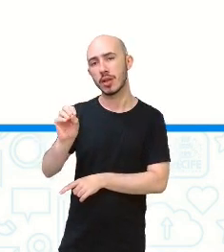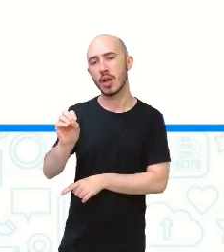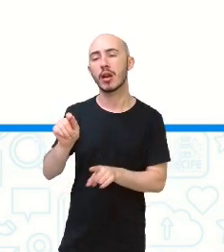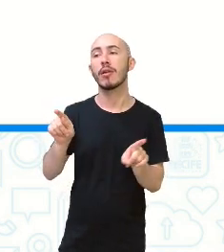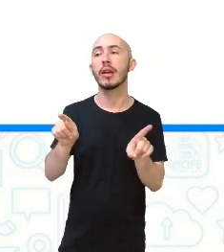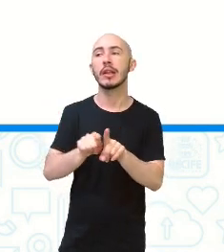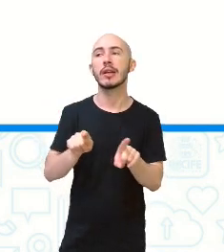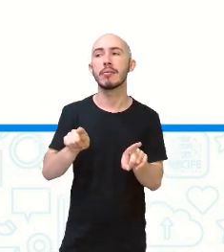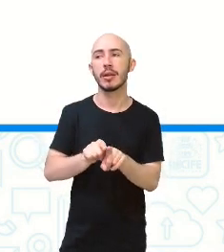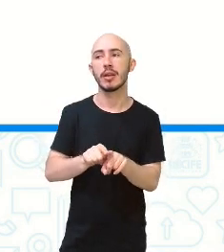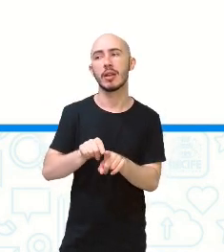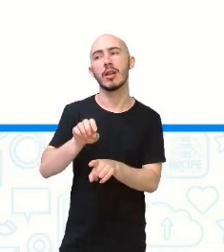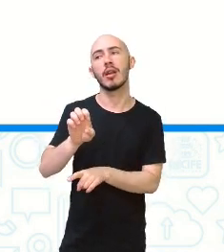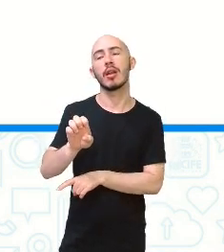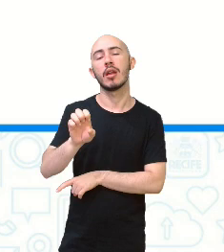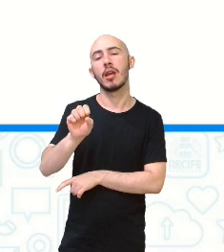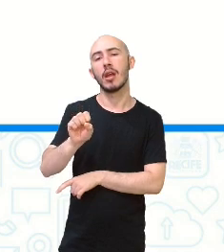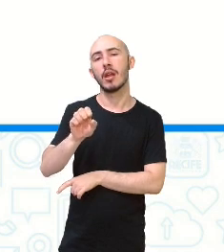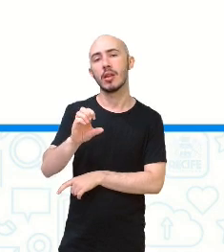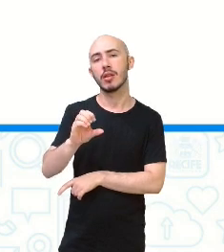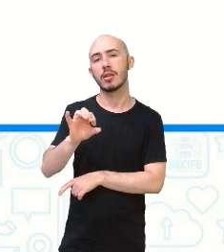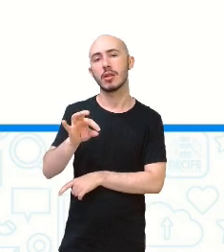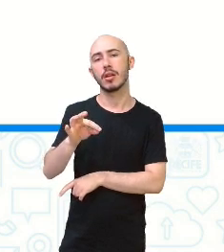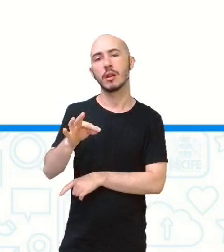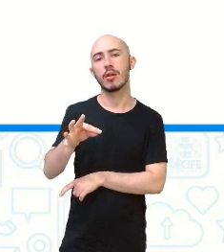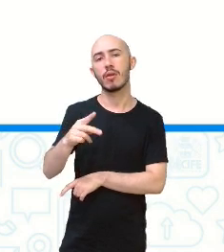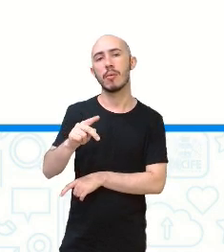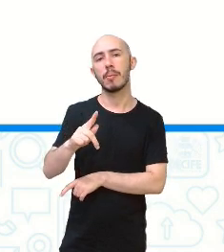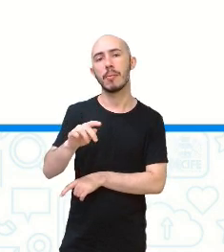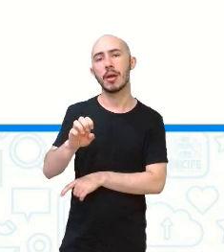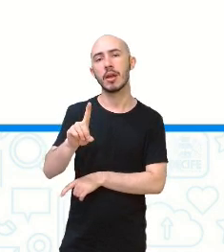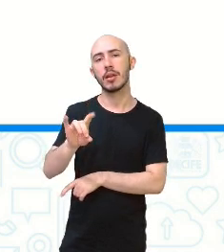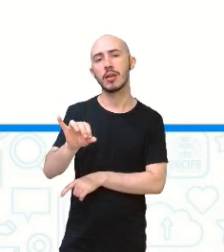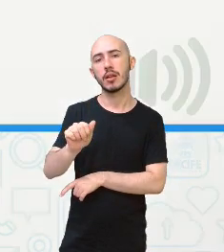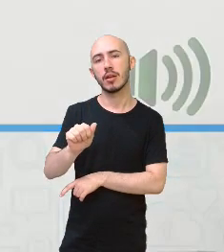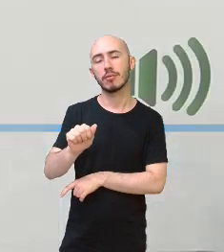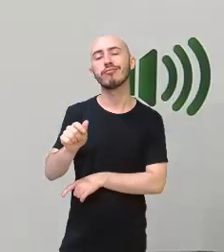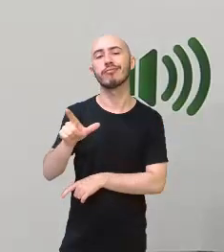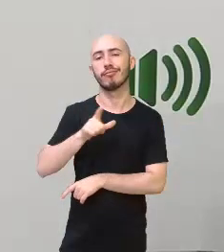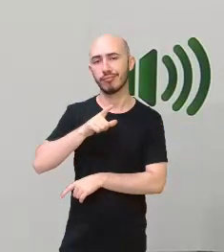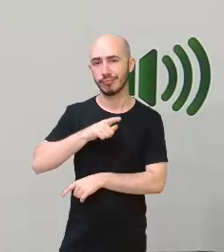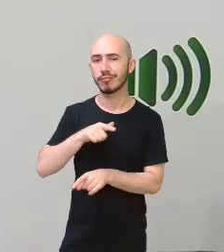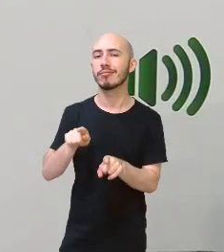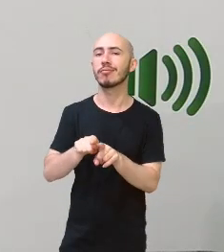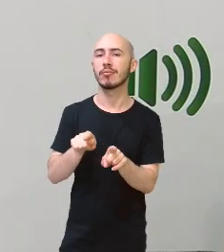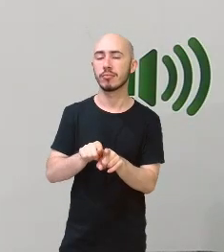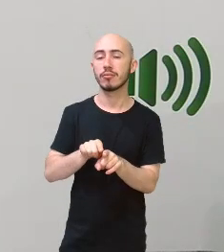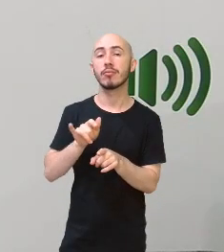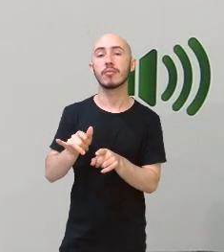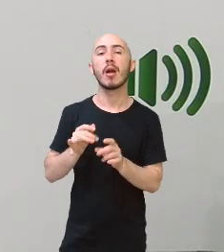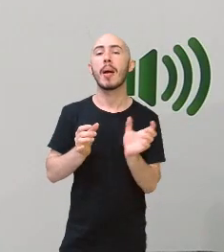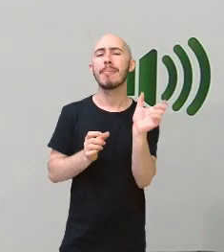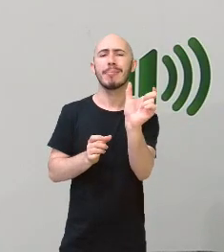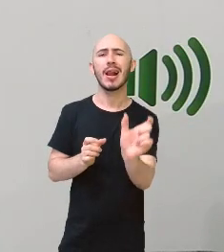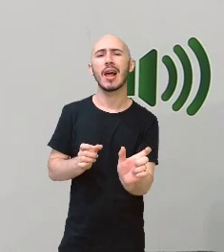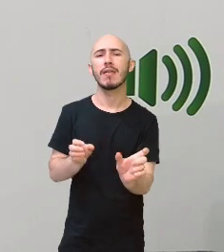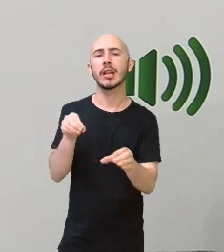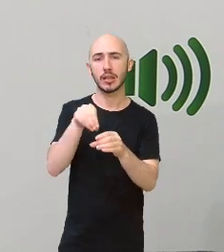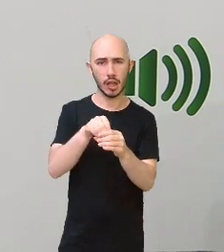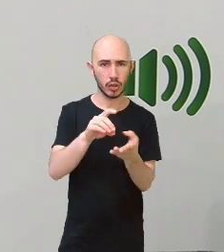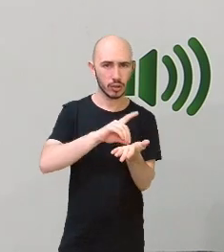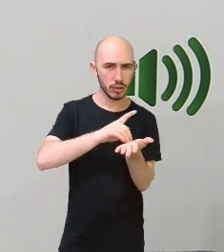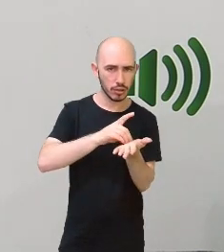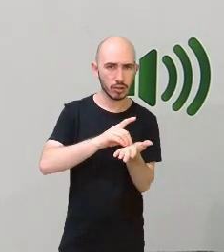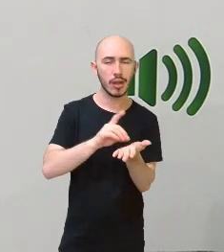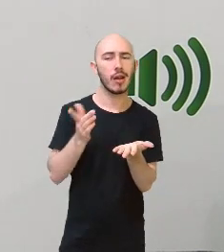enciclopédias, certo? Então, como ele fala aí, toda palavra que se encontra em um dicionário,